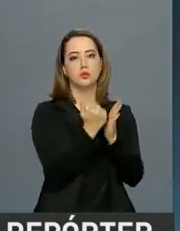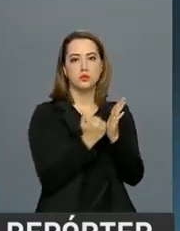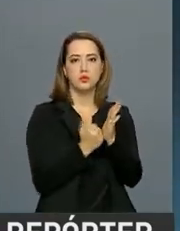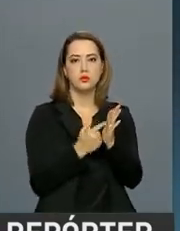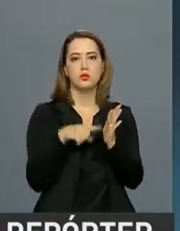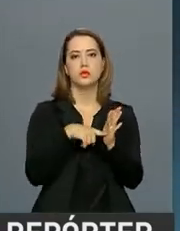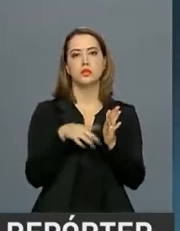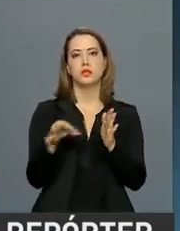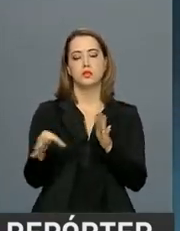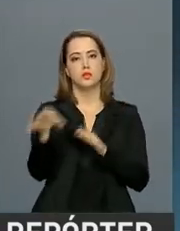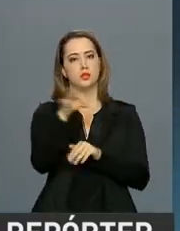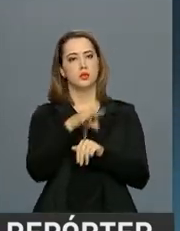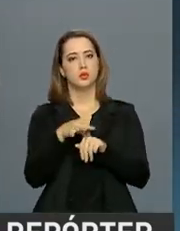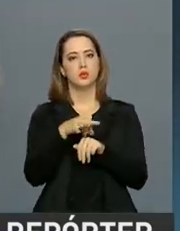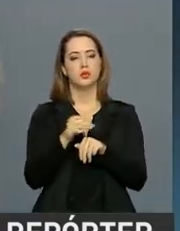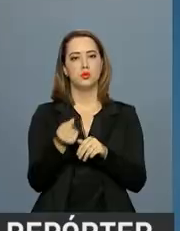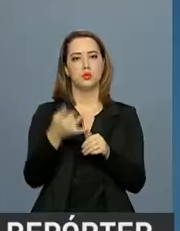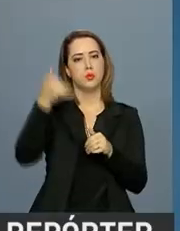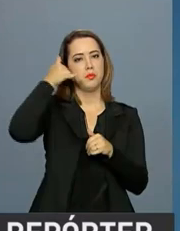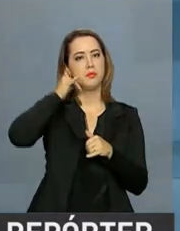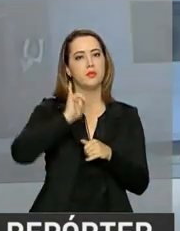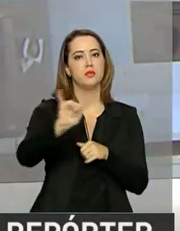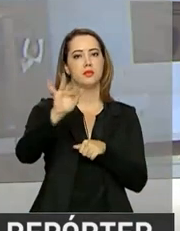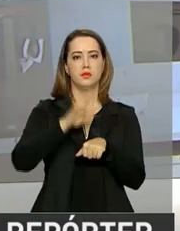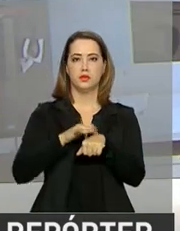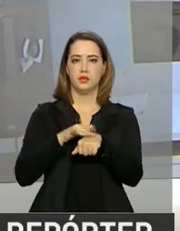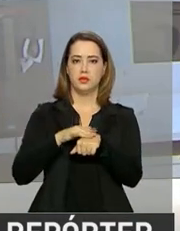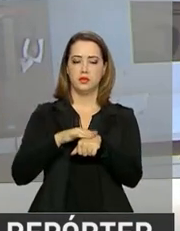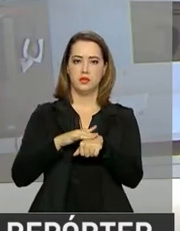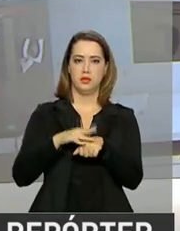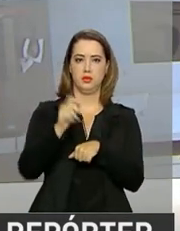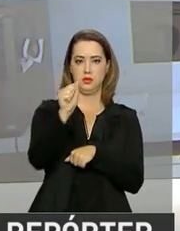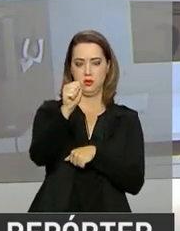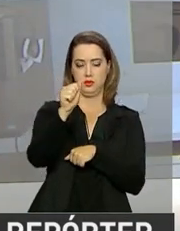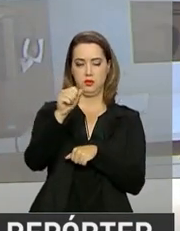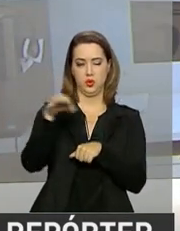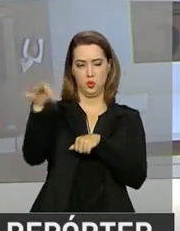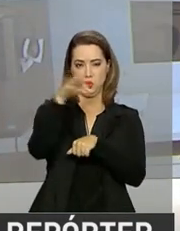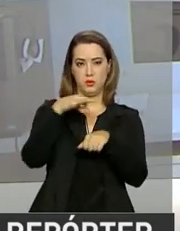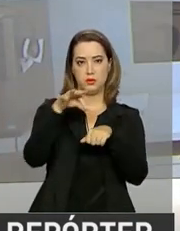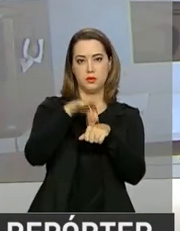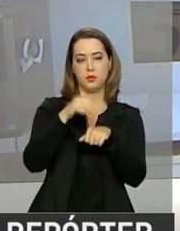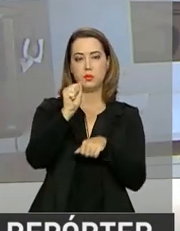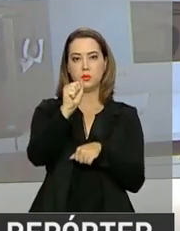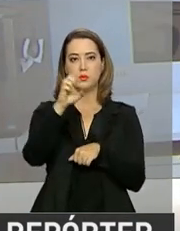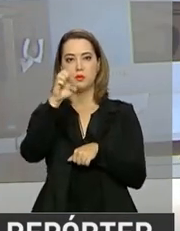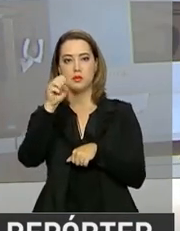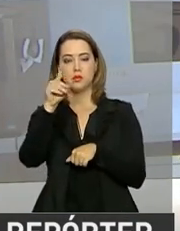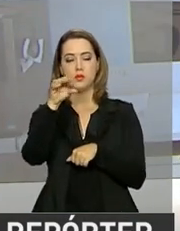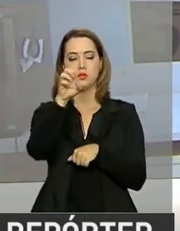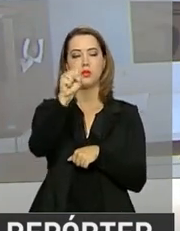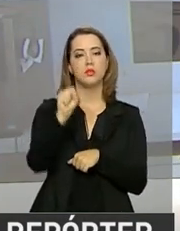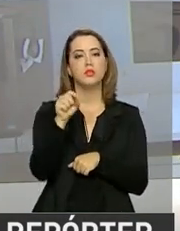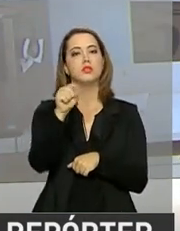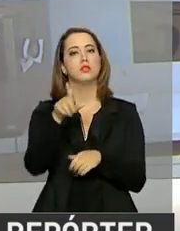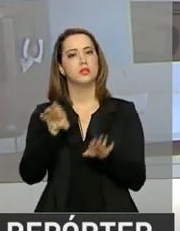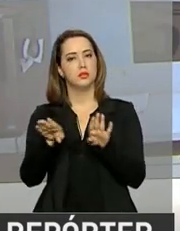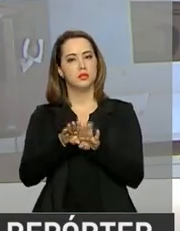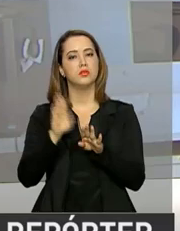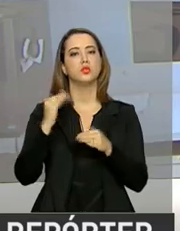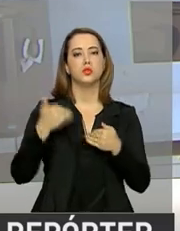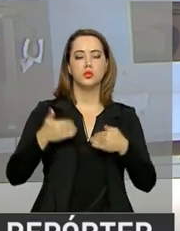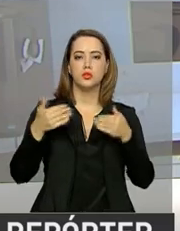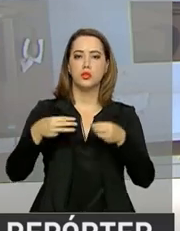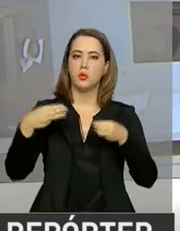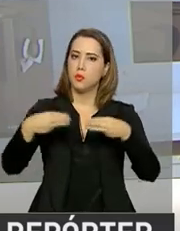ao combate às doenças transmitidas pelo aeds o prona aeds que será regulamentado pelo Ministério da Saúde vai